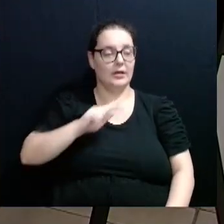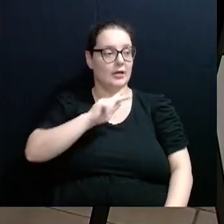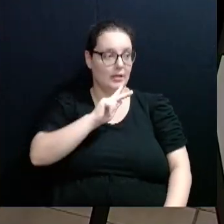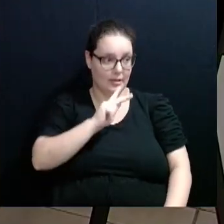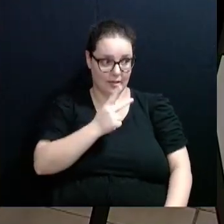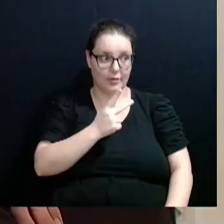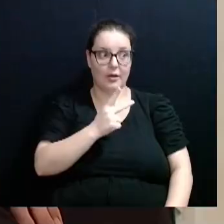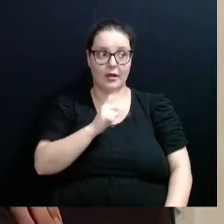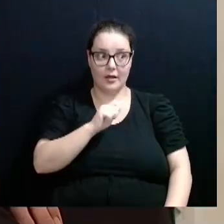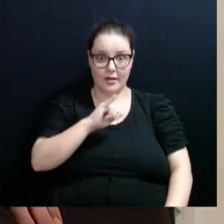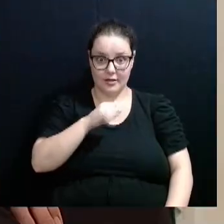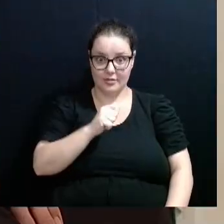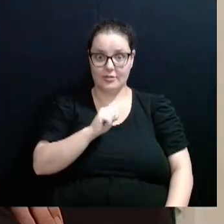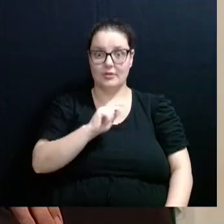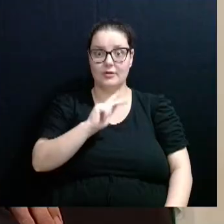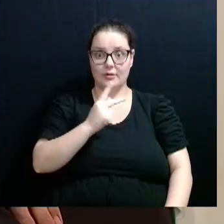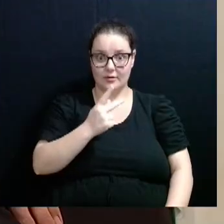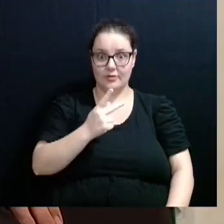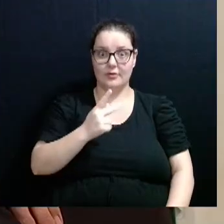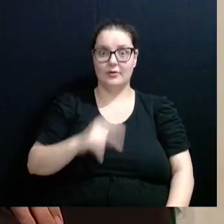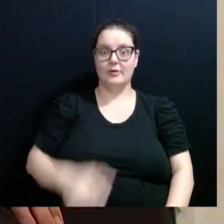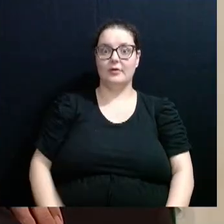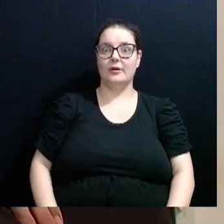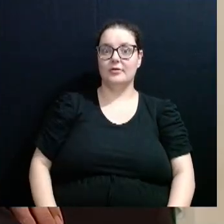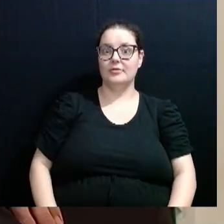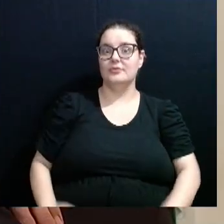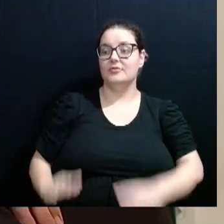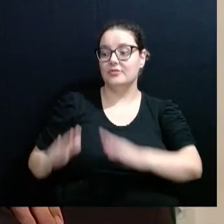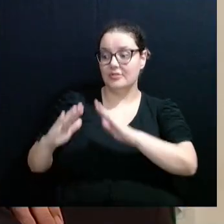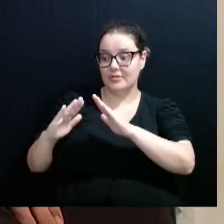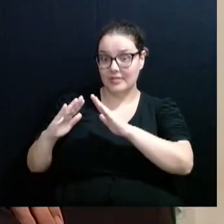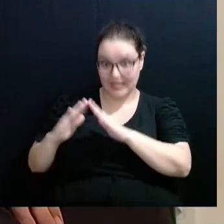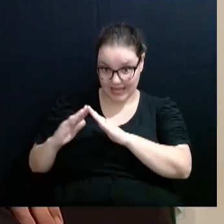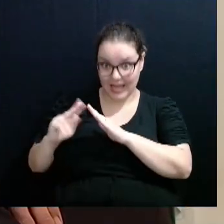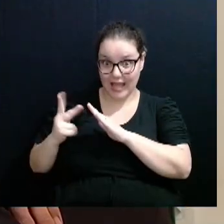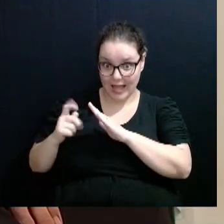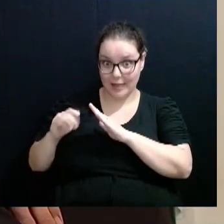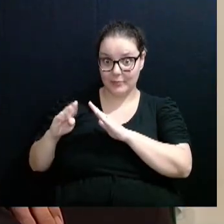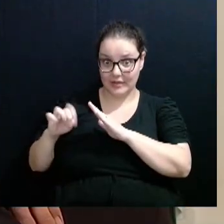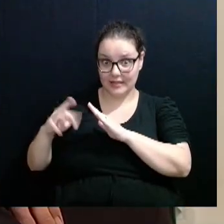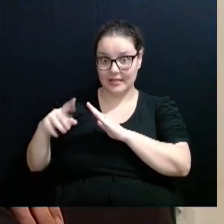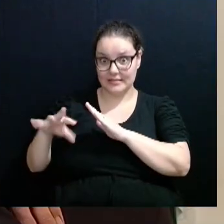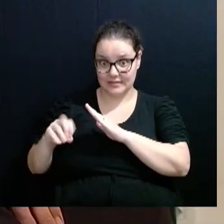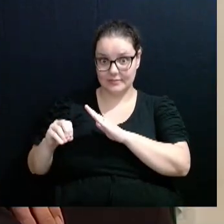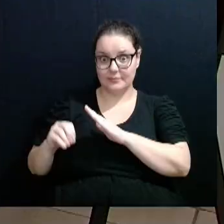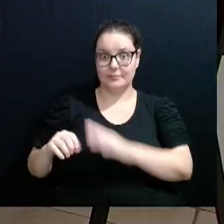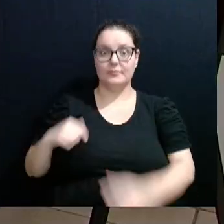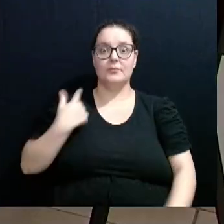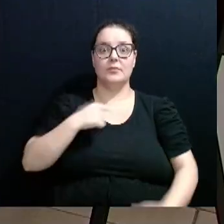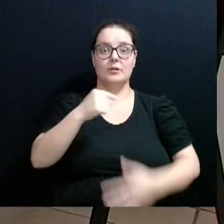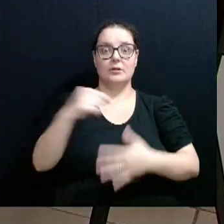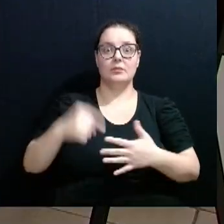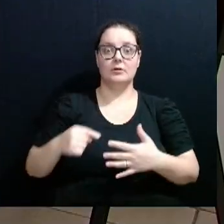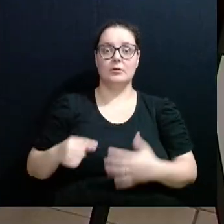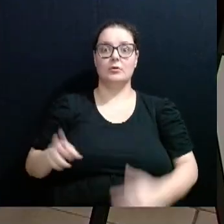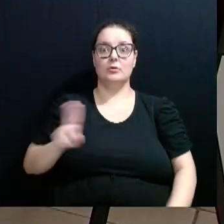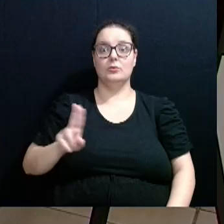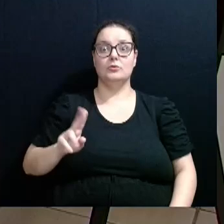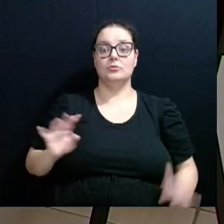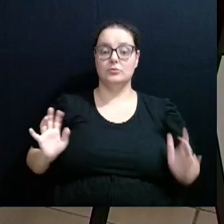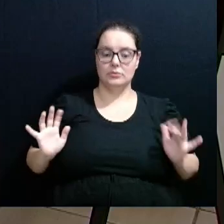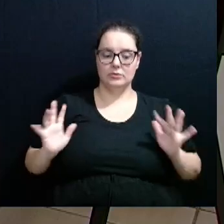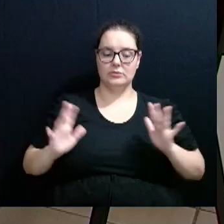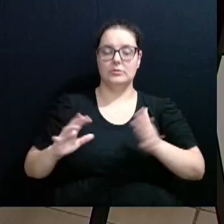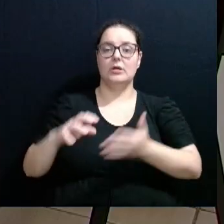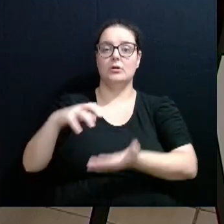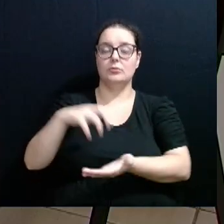De Habitação Já. A gente tem um tripé. A gente quer ocupar o centro, né? Que as pessoas que